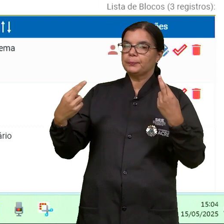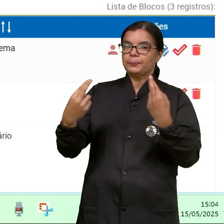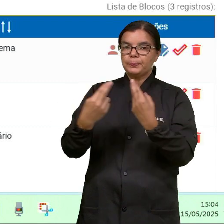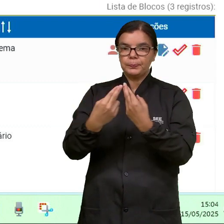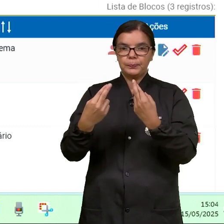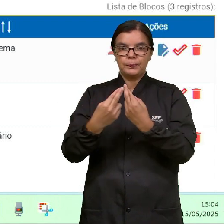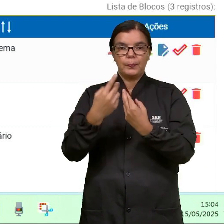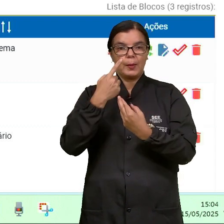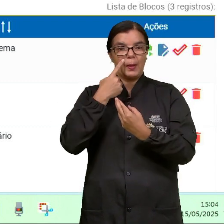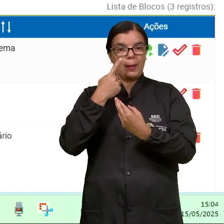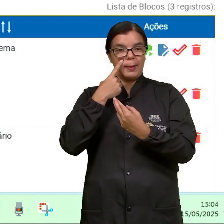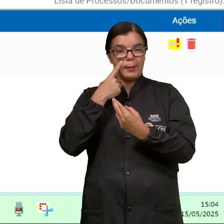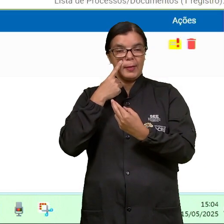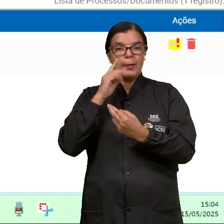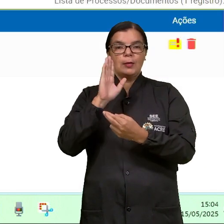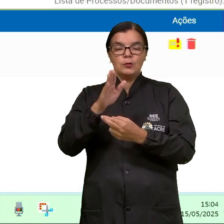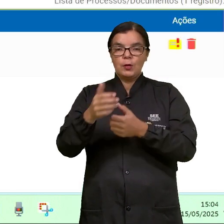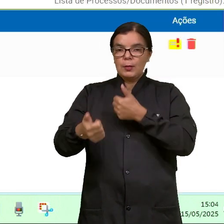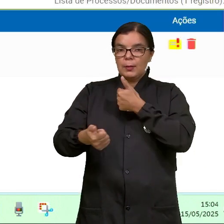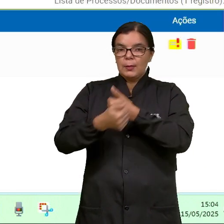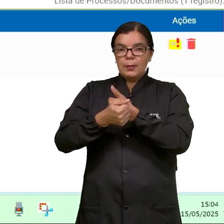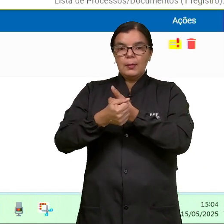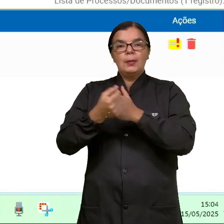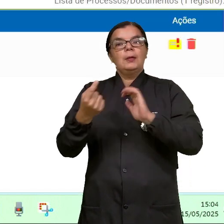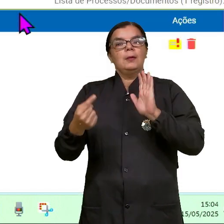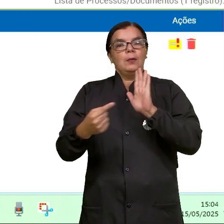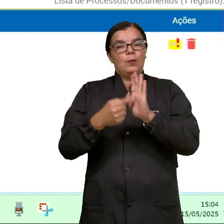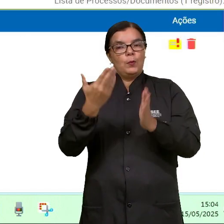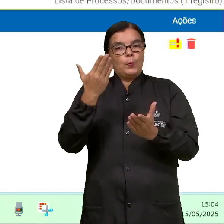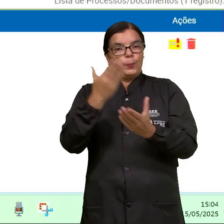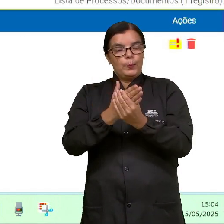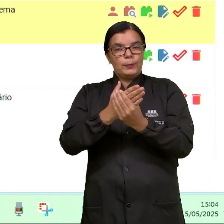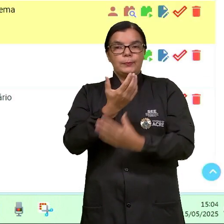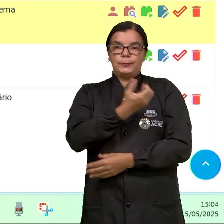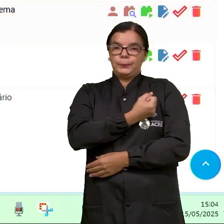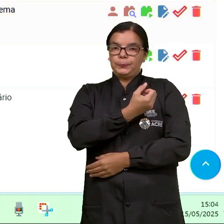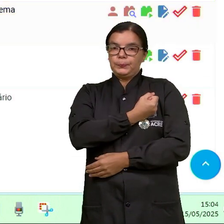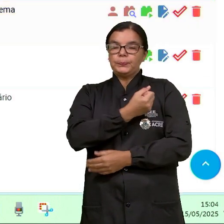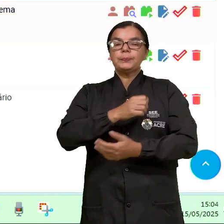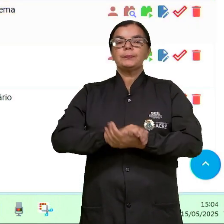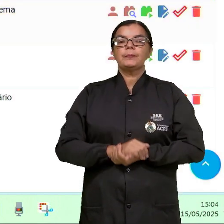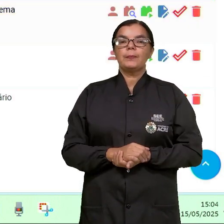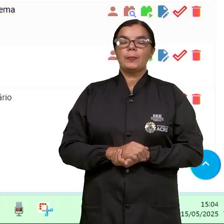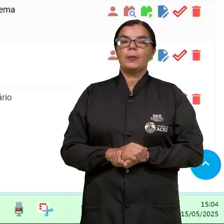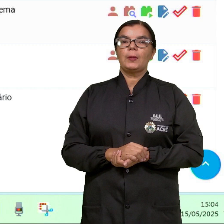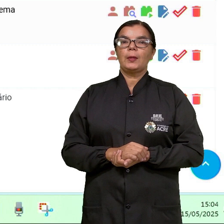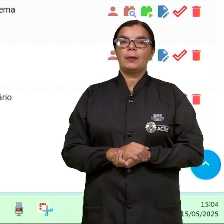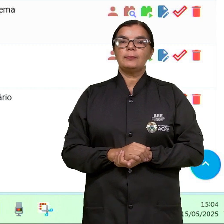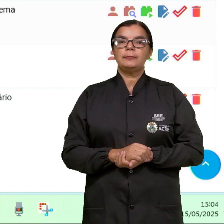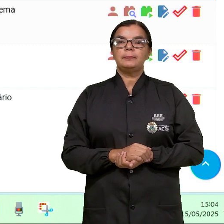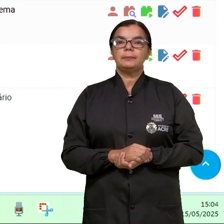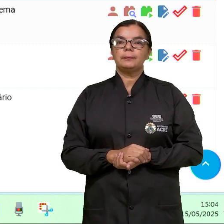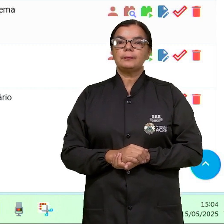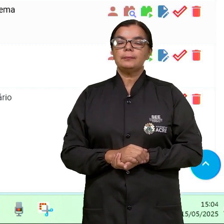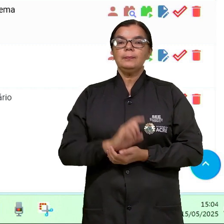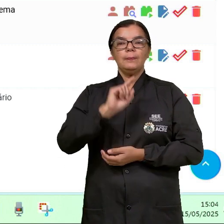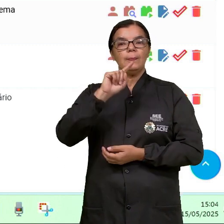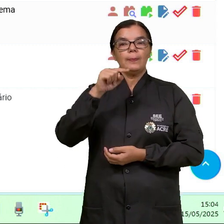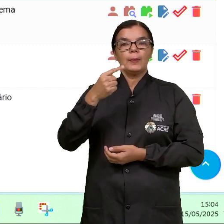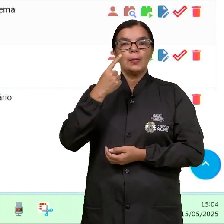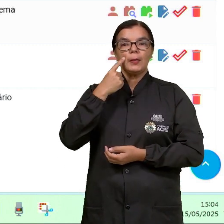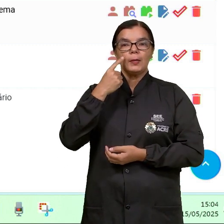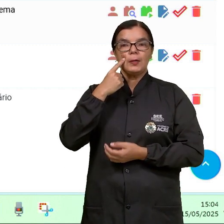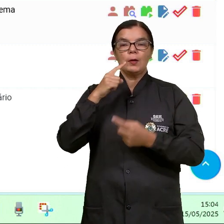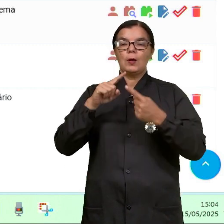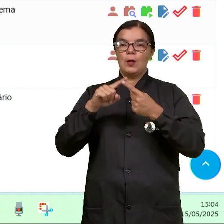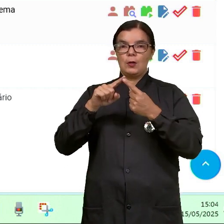Aqui está o bloco. Se eu entrar aqui, vai estar aqui o processo, certo? Aqui está o bloco. E aí está aqui, ó.